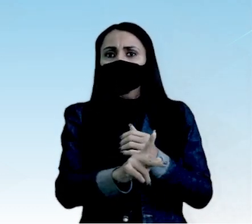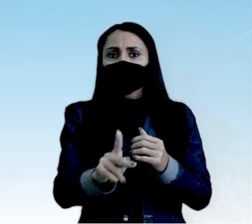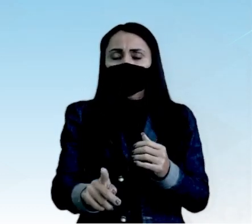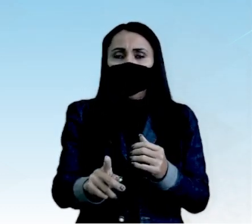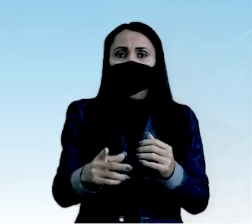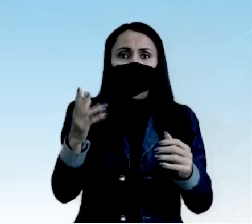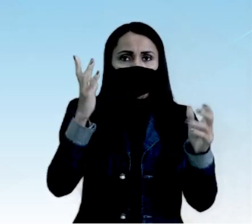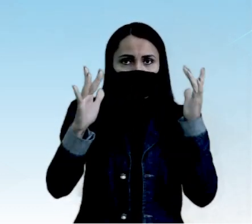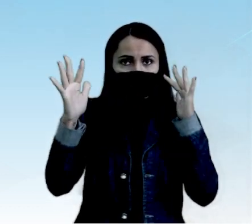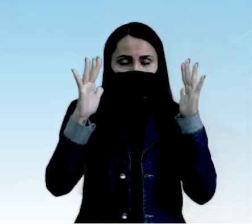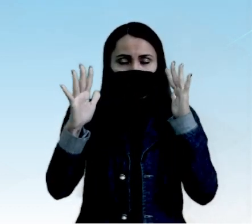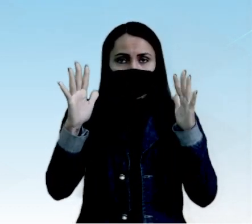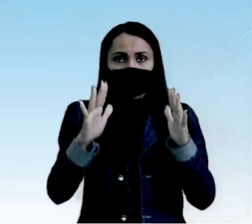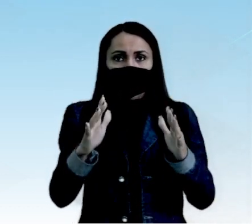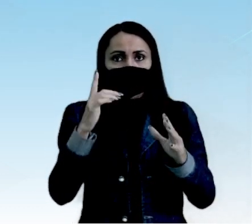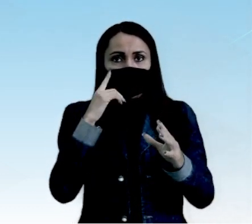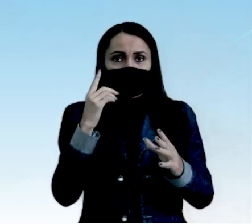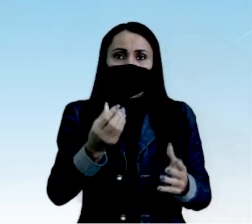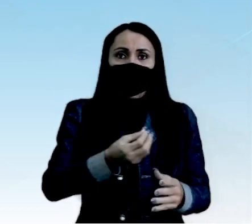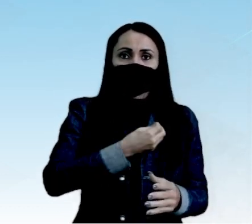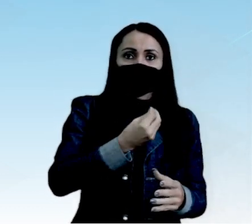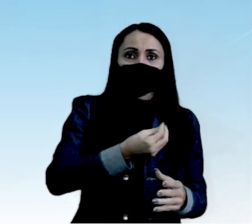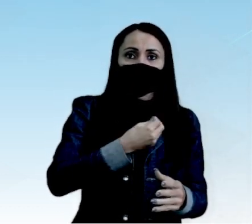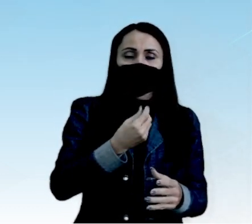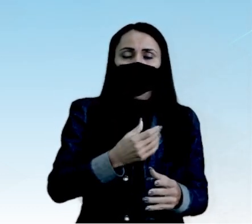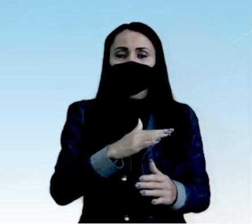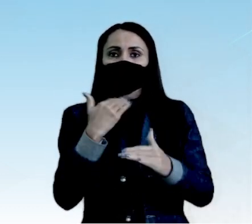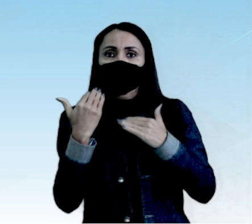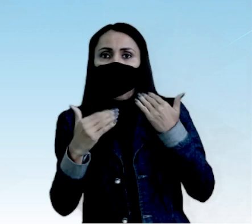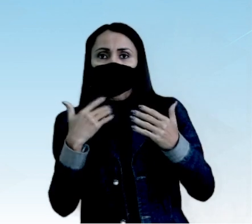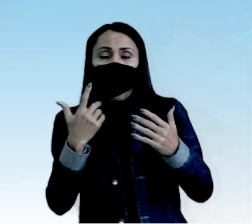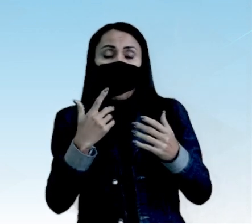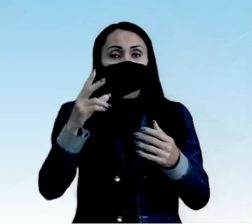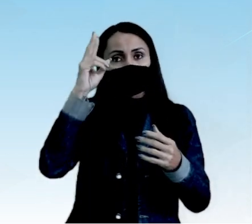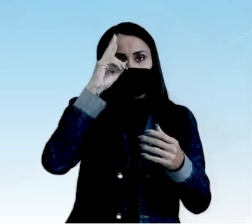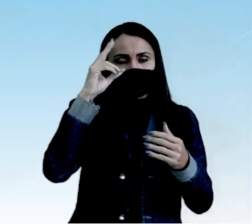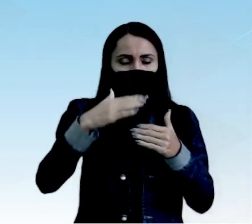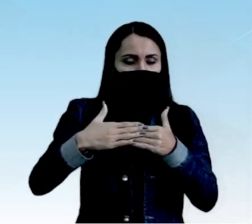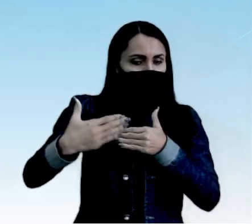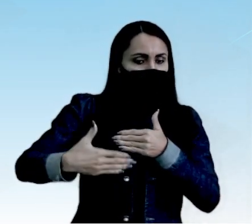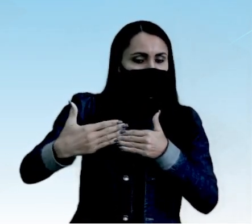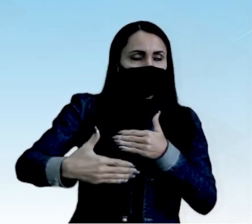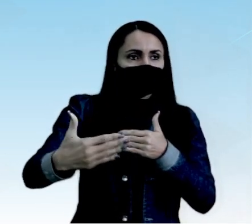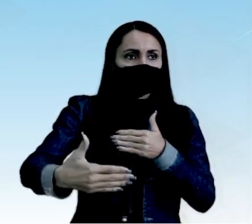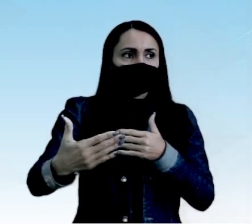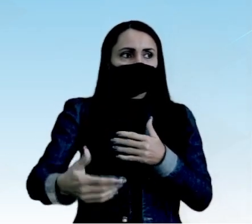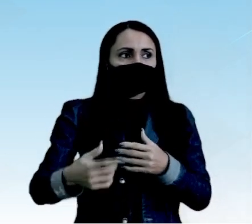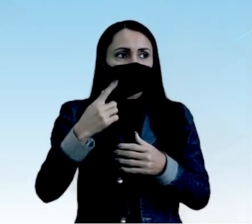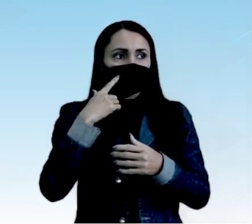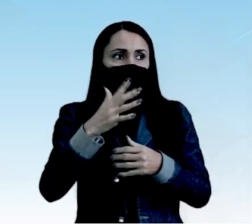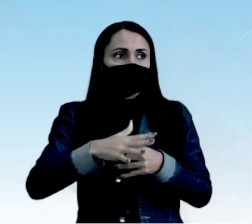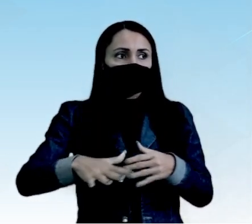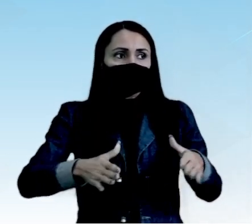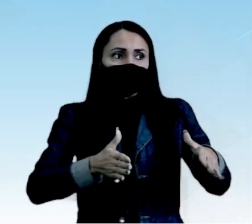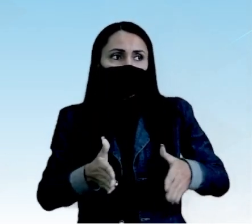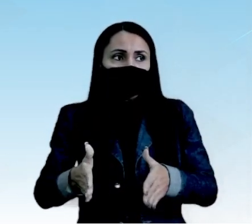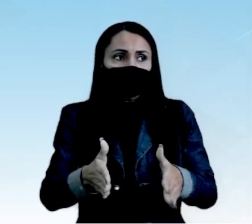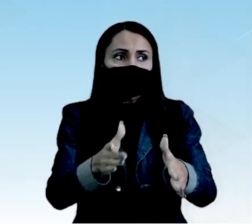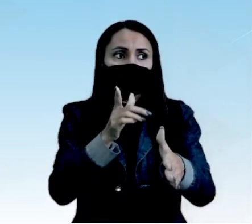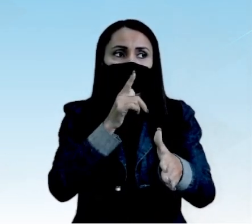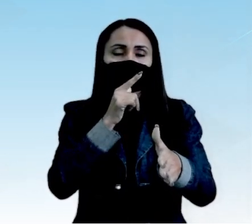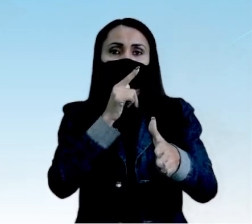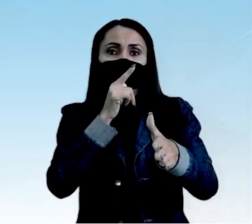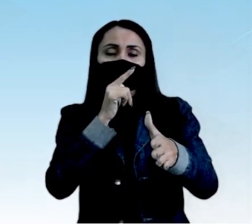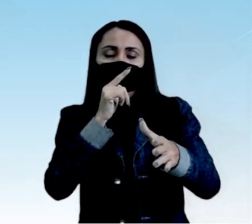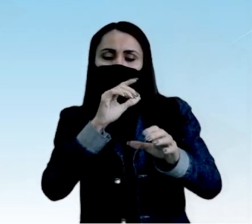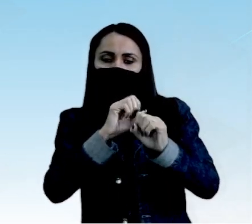Robson falar sobre vida e morte severina. É a história ao longo de todos os nossos rios. Todas as